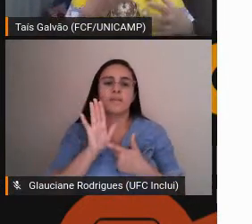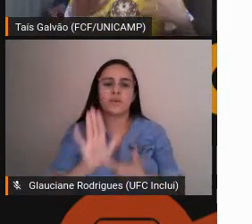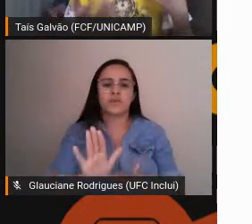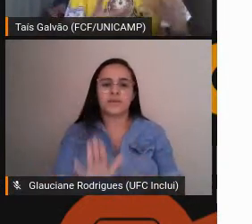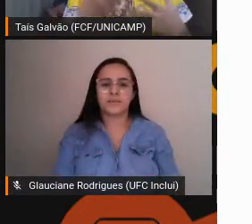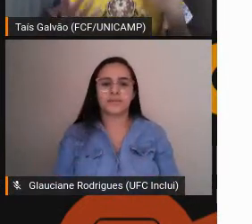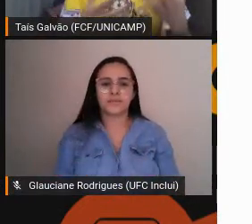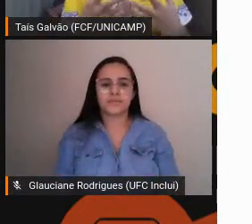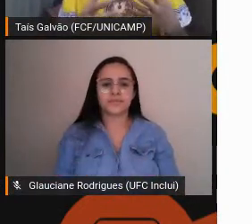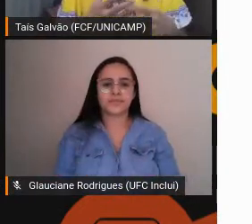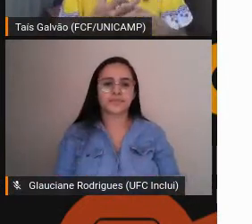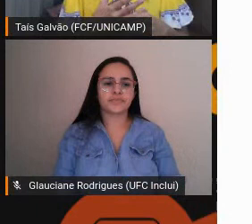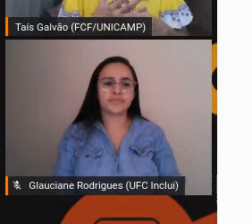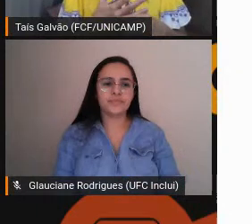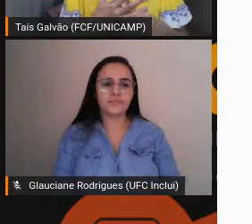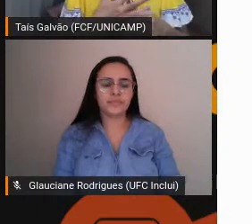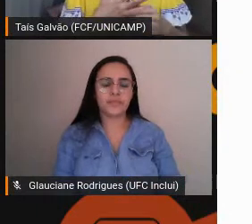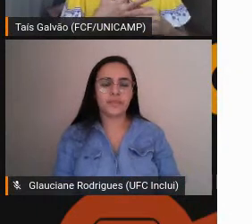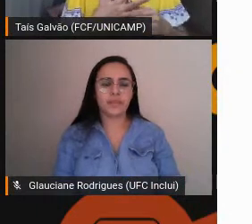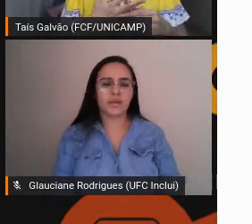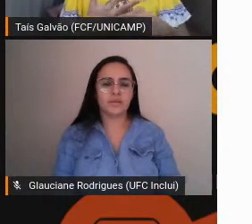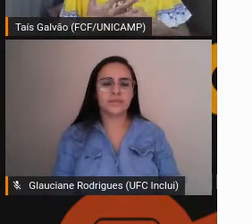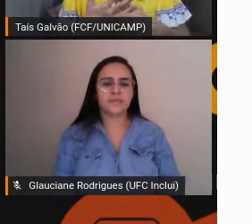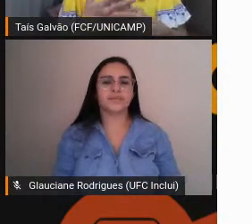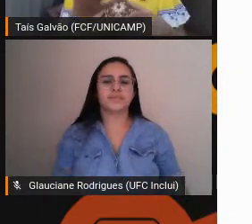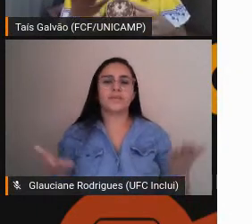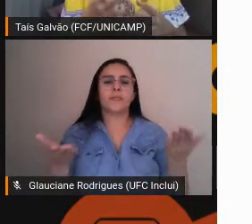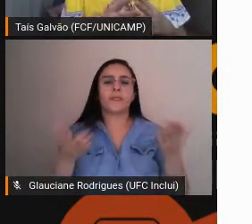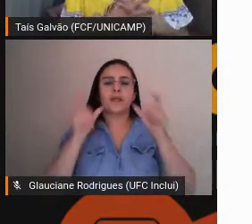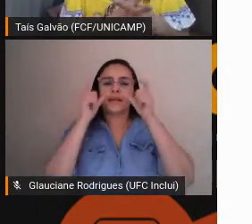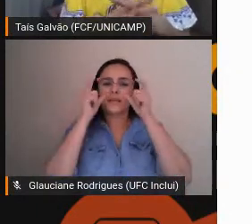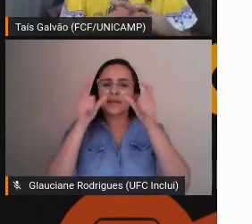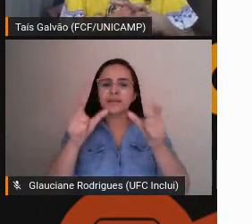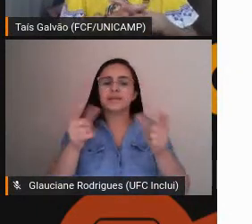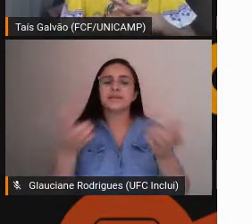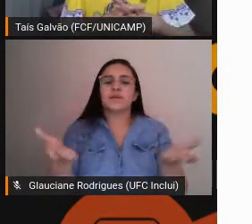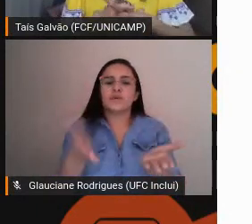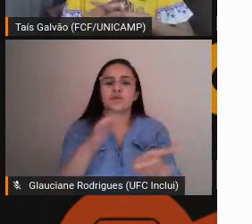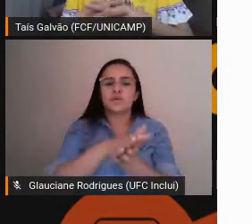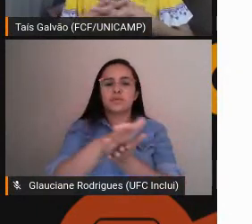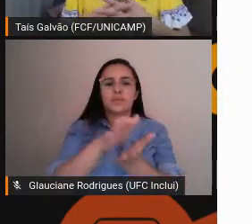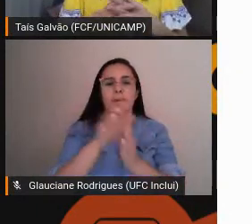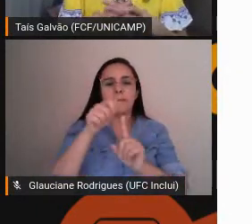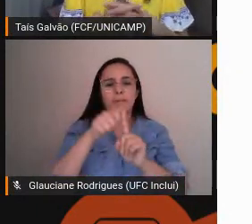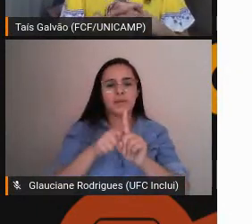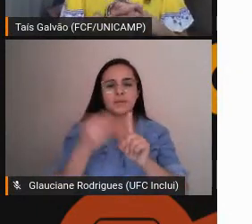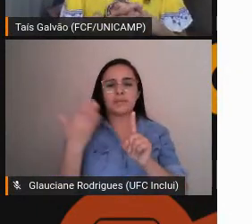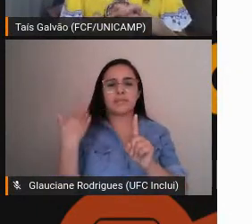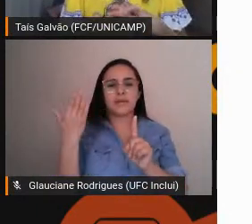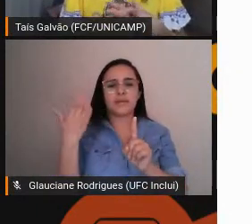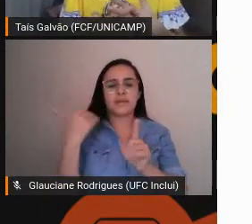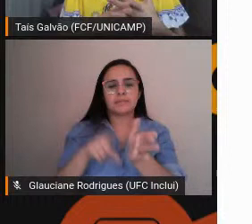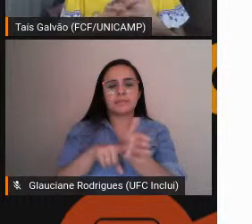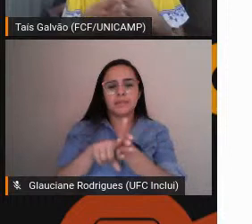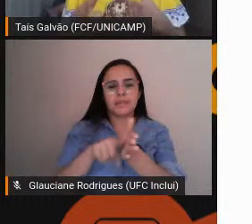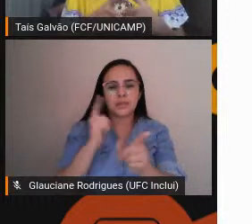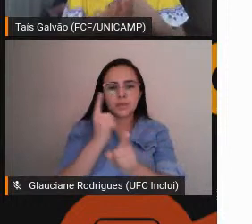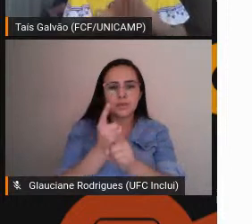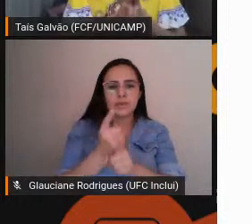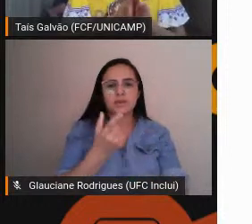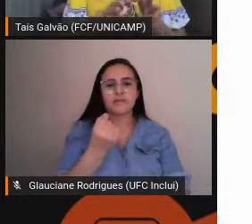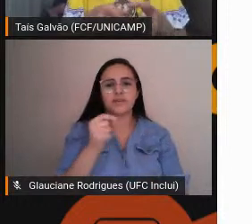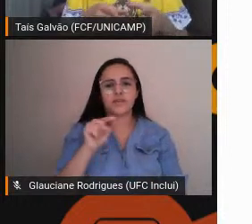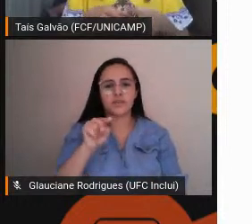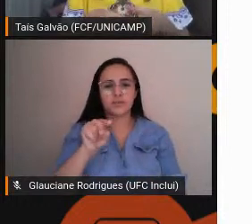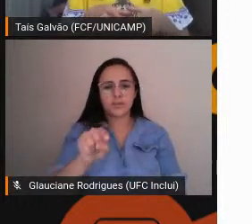sentido, né? Então, o interesse de publicações na área recente, né? Até o mês passado, tinham cerca de 20 mil revisões